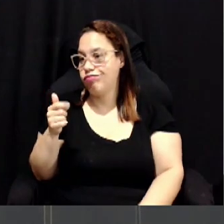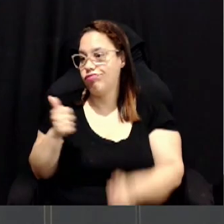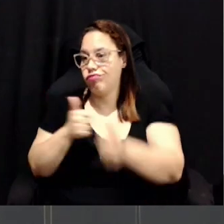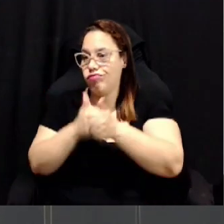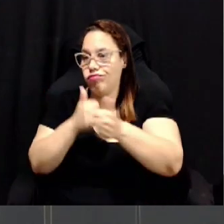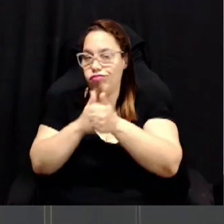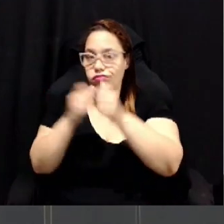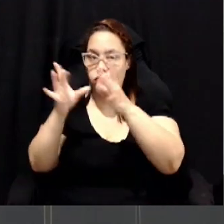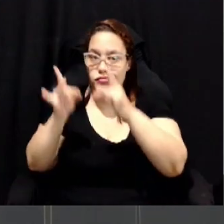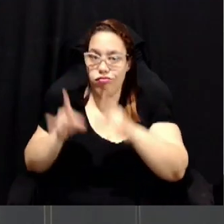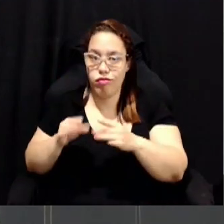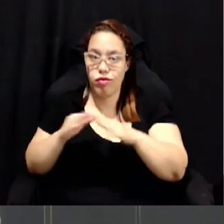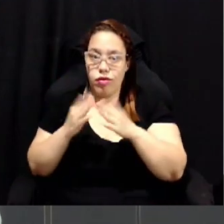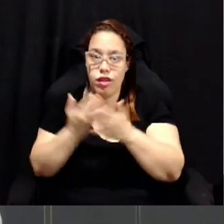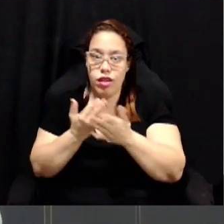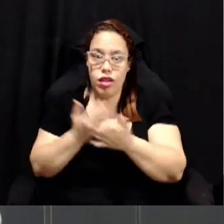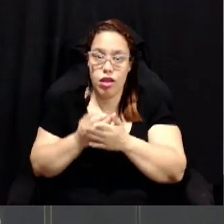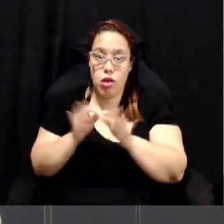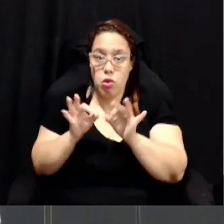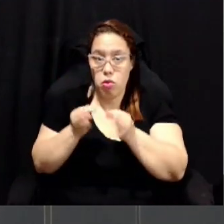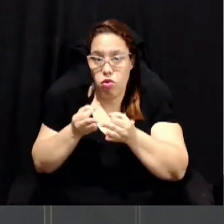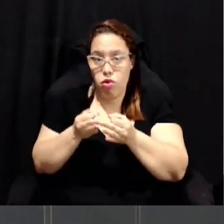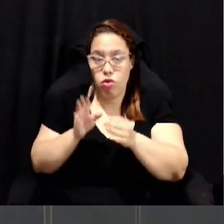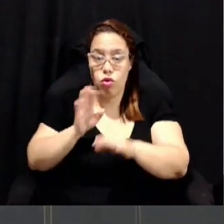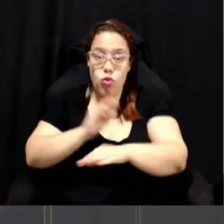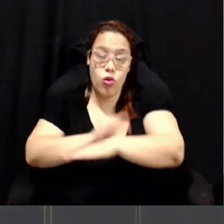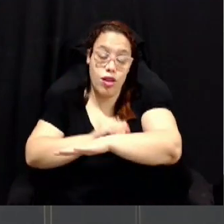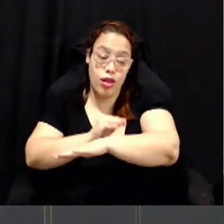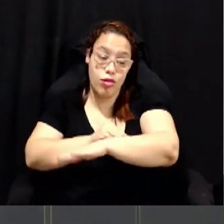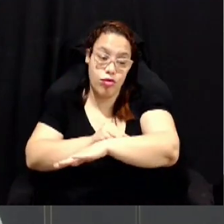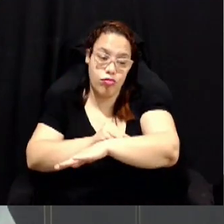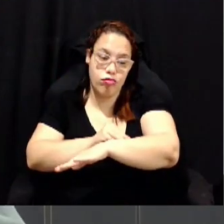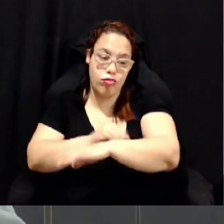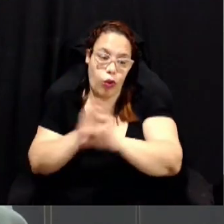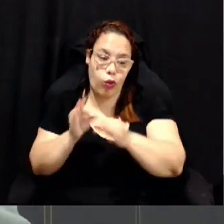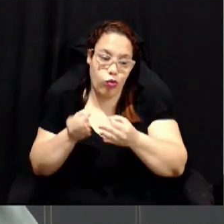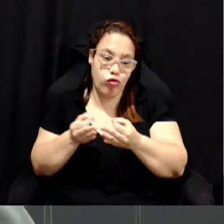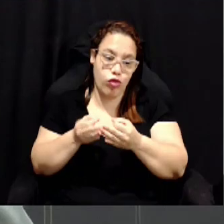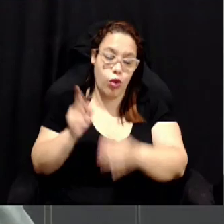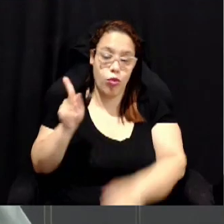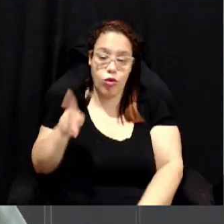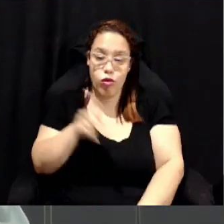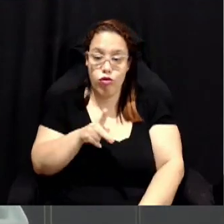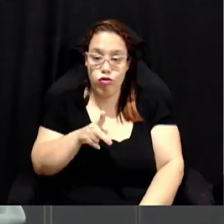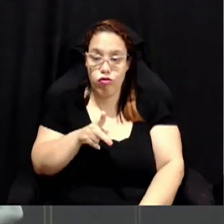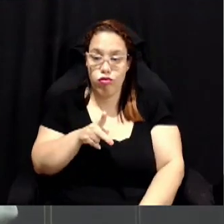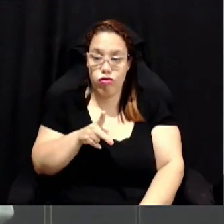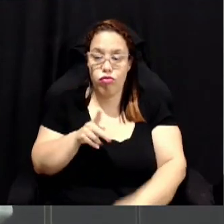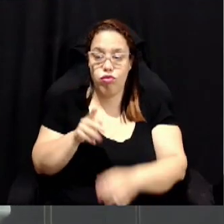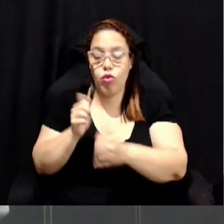nenhuma, nós temos minimamente um cuidador, minimamente um professor, docente, auxiliar, né?